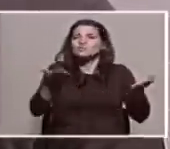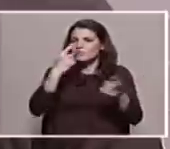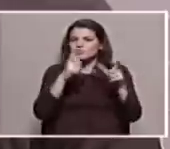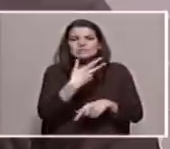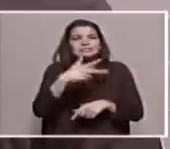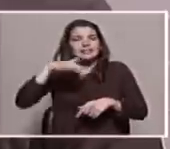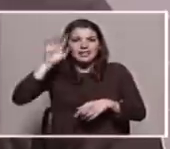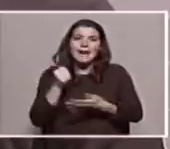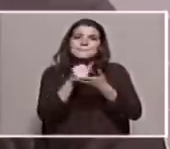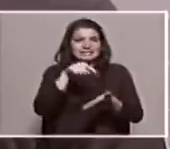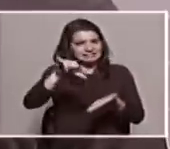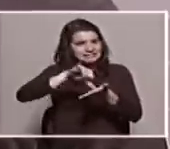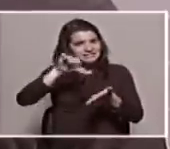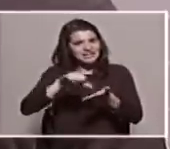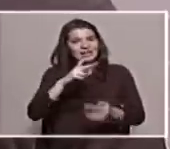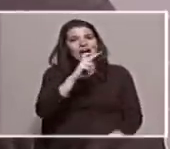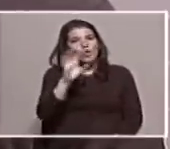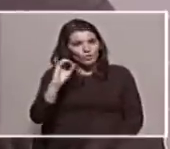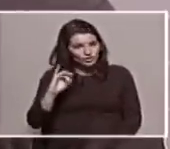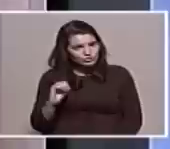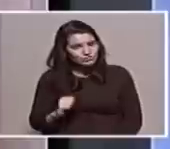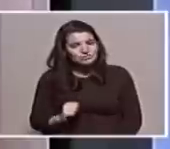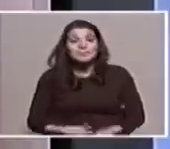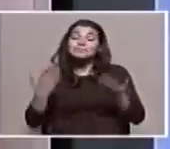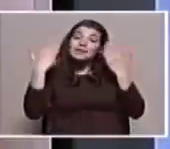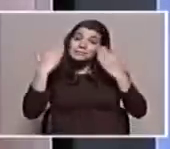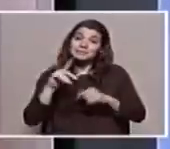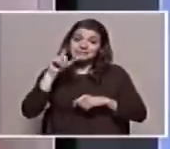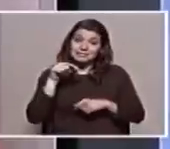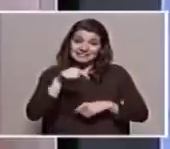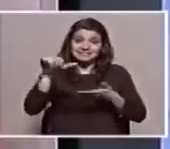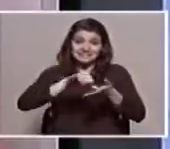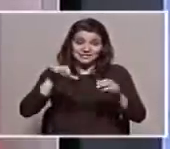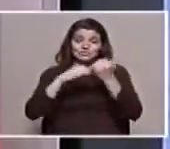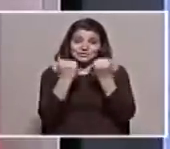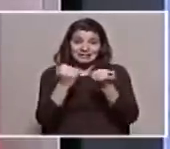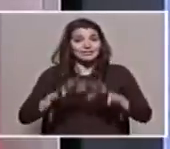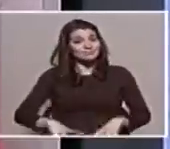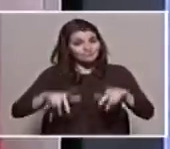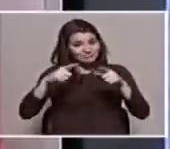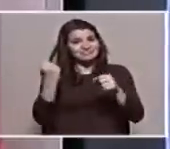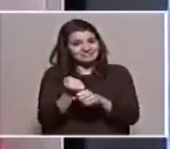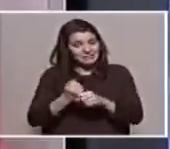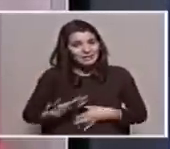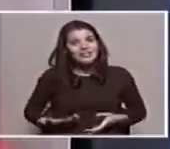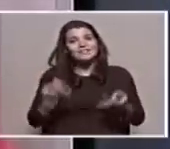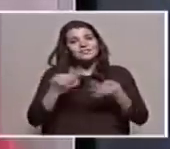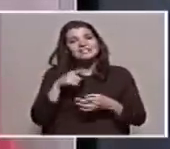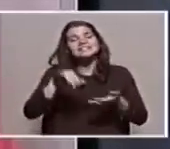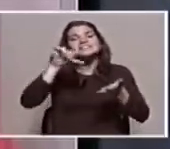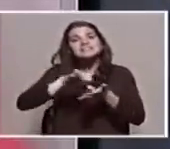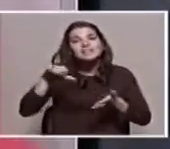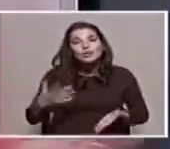acompanhadas pelo centro para queal social São Jorge de arroz e parabéns também ao centro social pelo trabalho que tem vindo a desenvolver são é um centro que